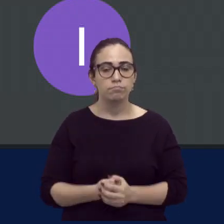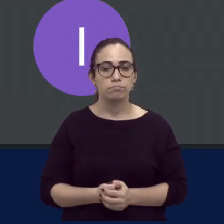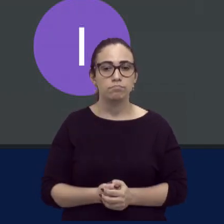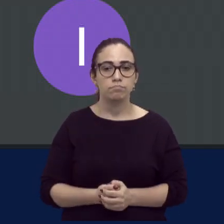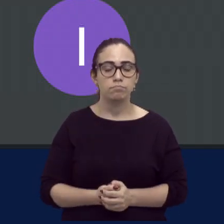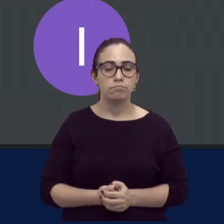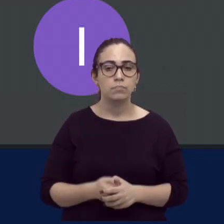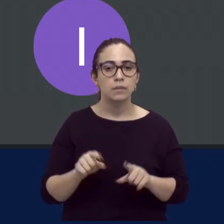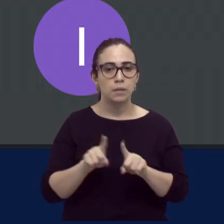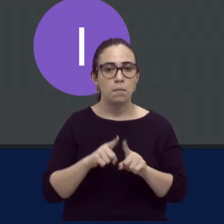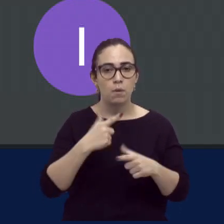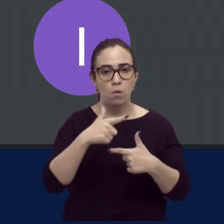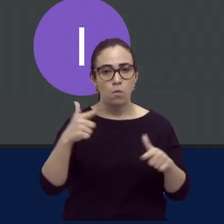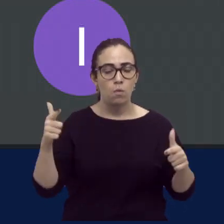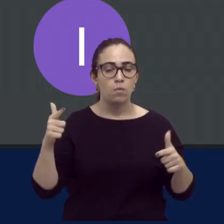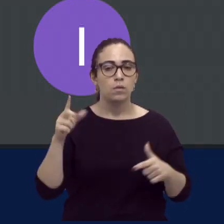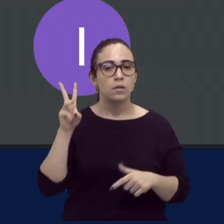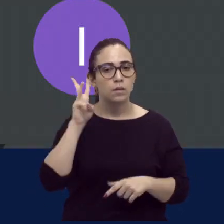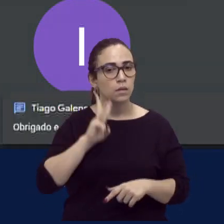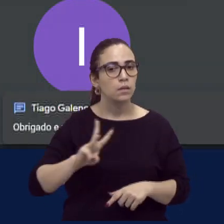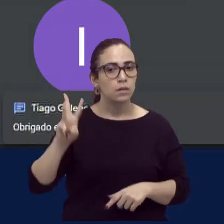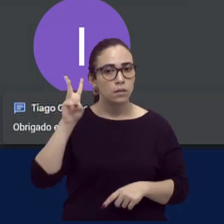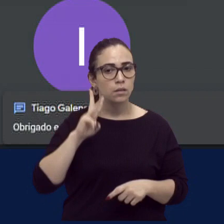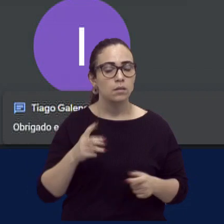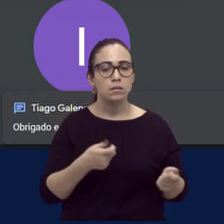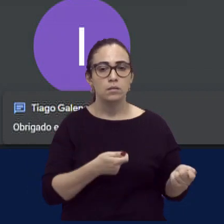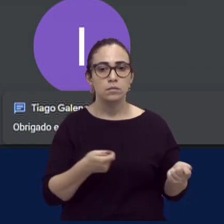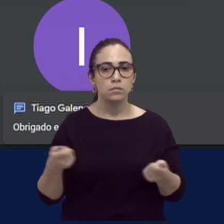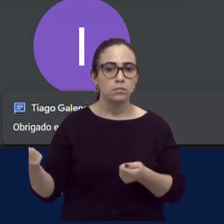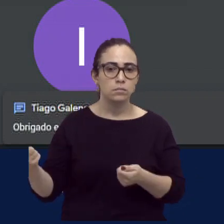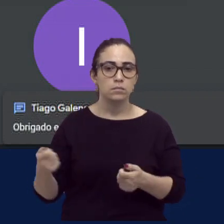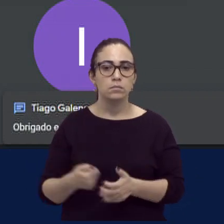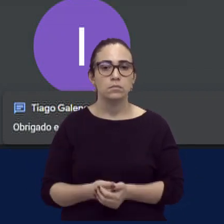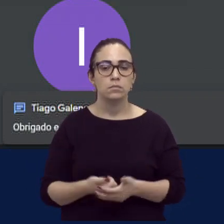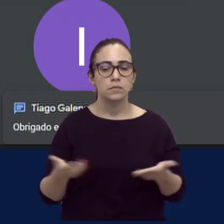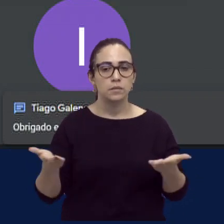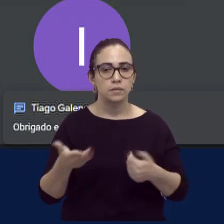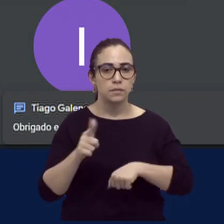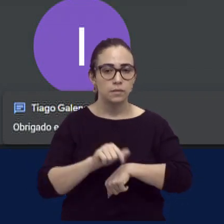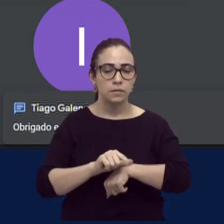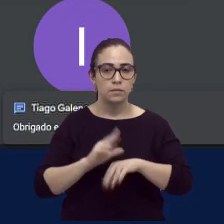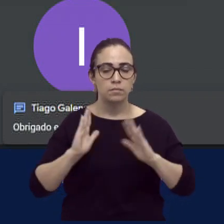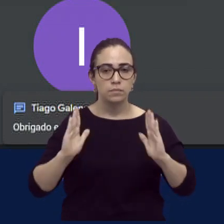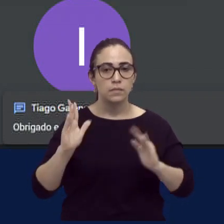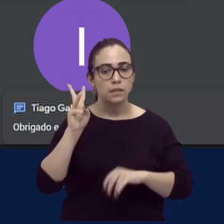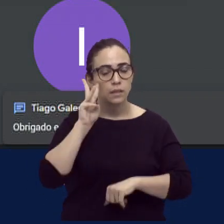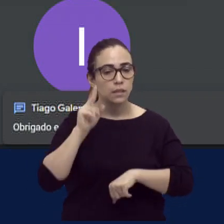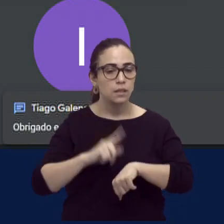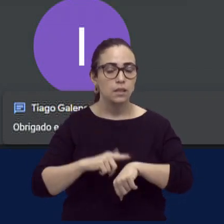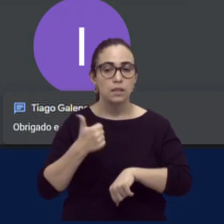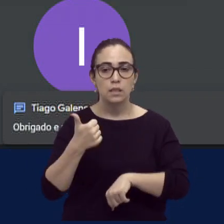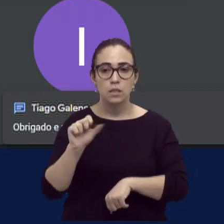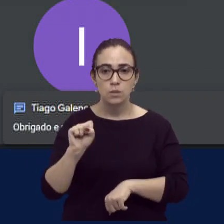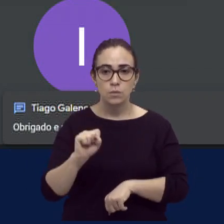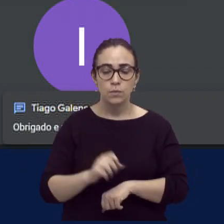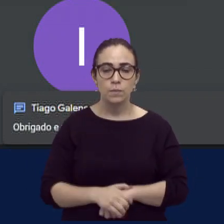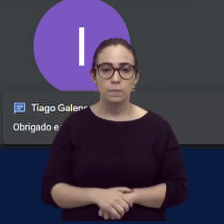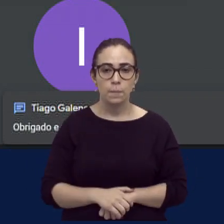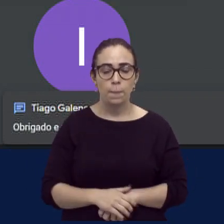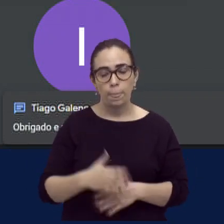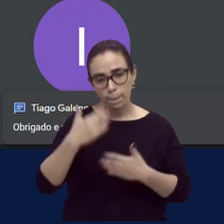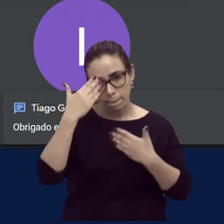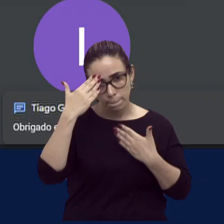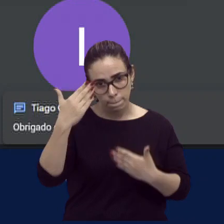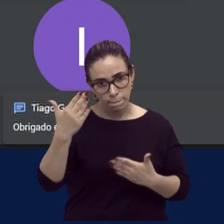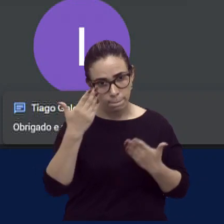tem outras palestras toda terça-feira, ou pelo menos esse é o nosso horário regular, na terça-feira às 18 horas. Tiago Galeno, muito